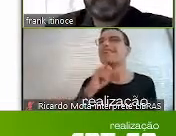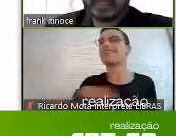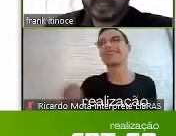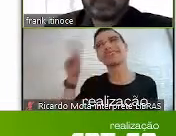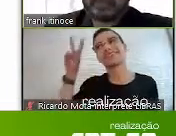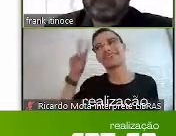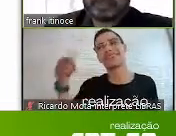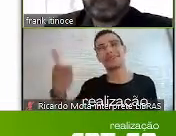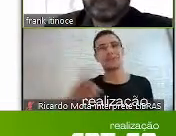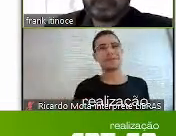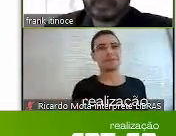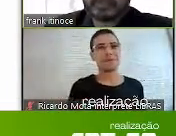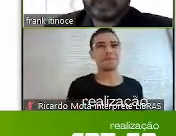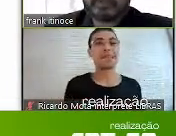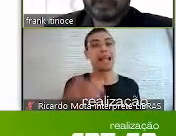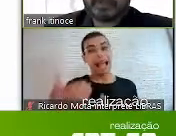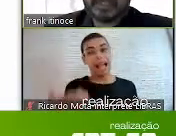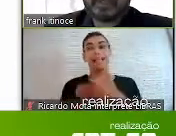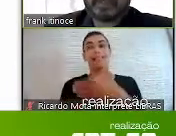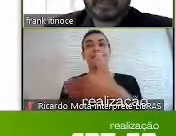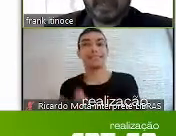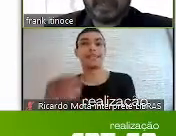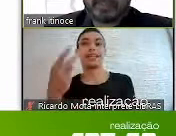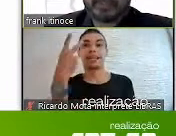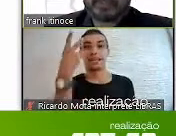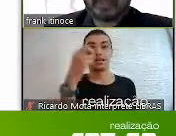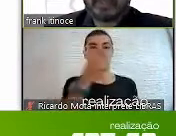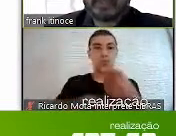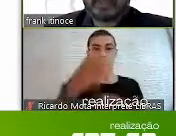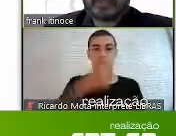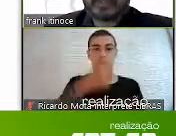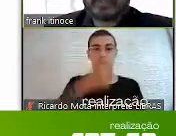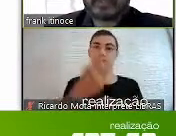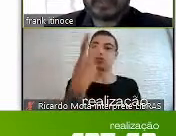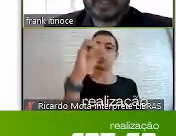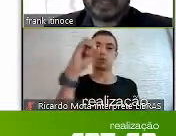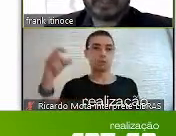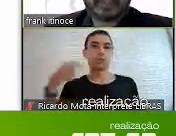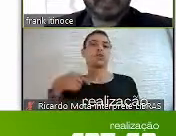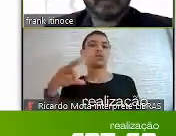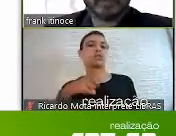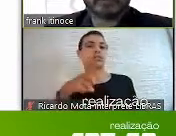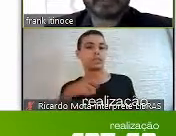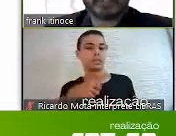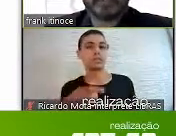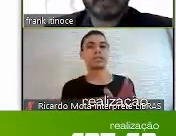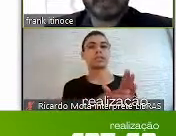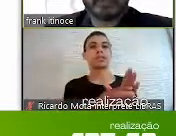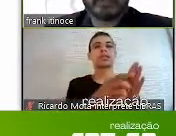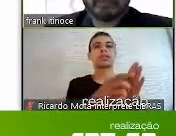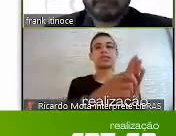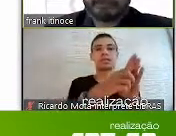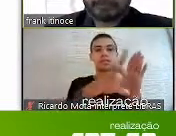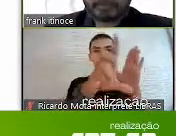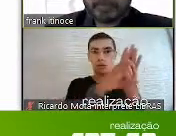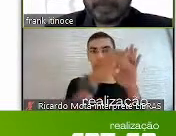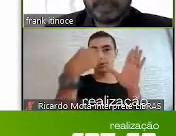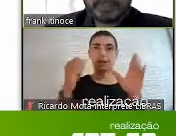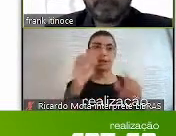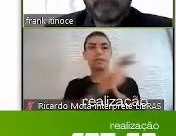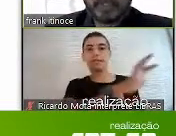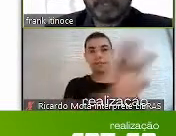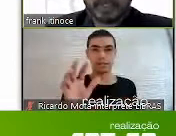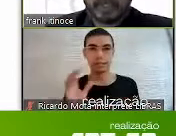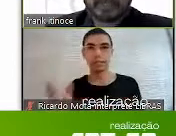teve o decreto 20.811, de 83, depois nós tivemos o decreto 38.069,